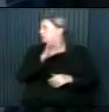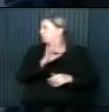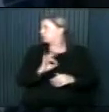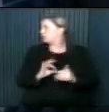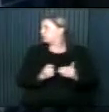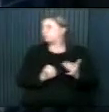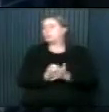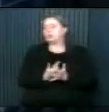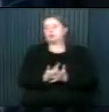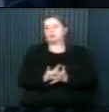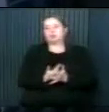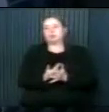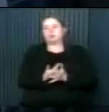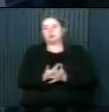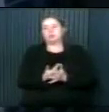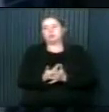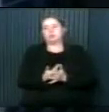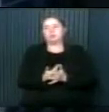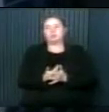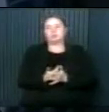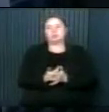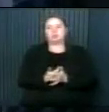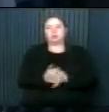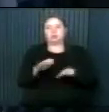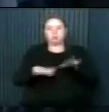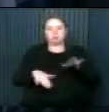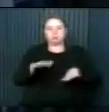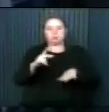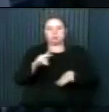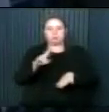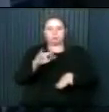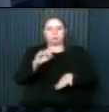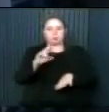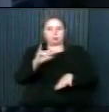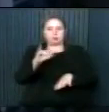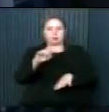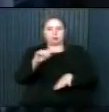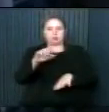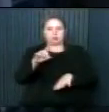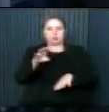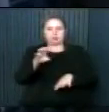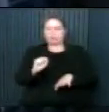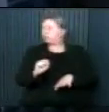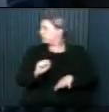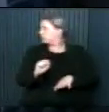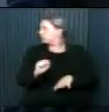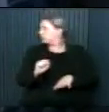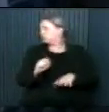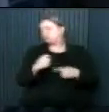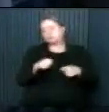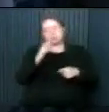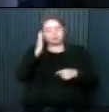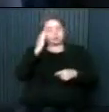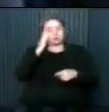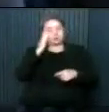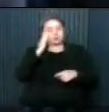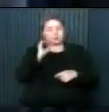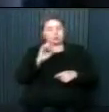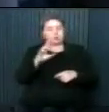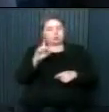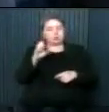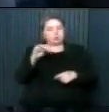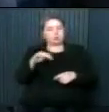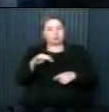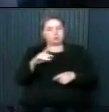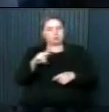pagamento numa ordem de prioridades. Isso deve chamar a atenção, a ordem de prioridades estabelecidas